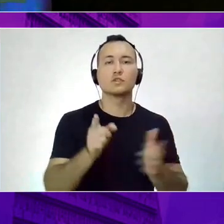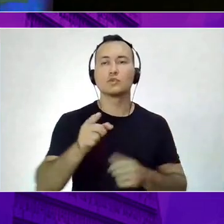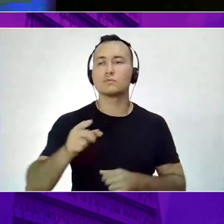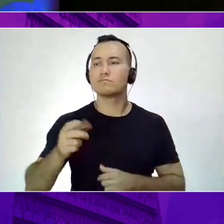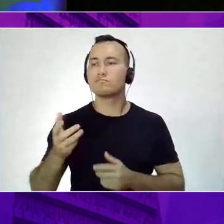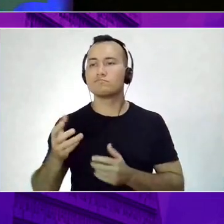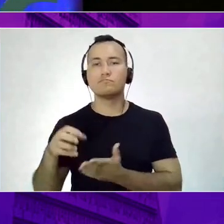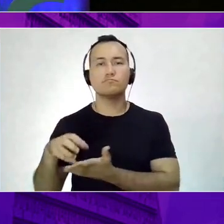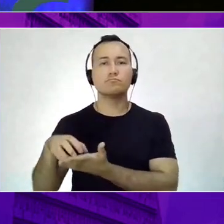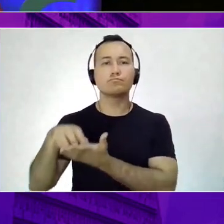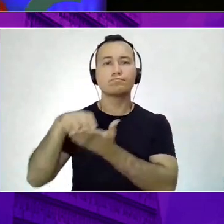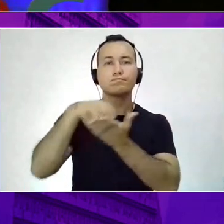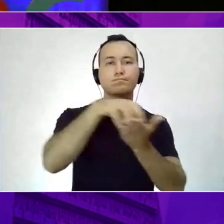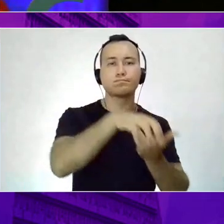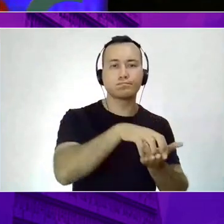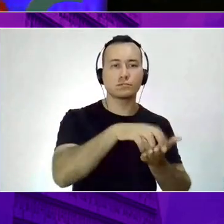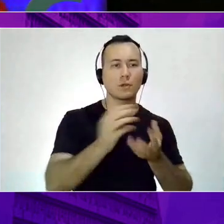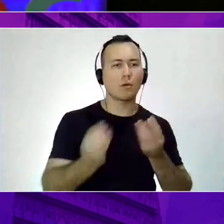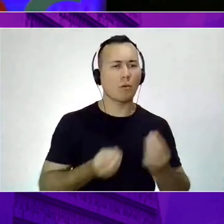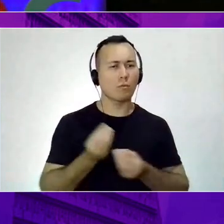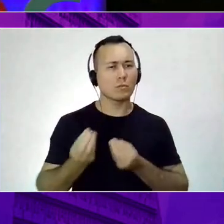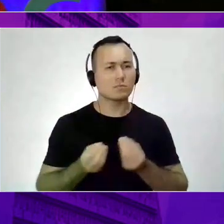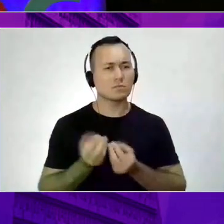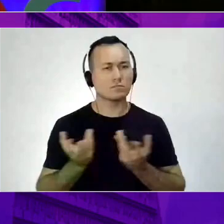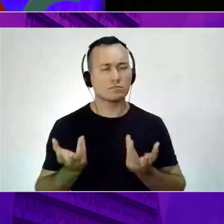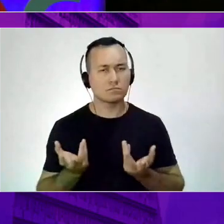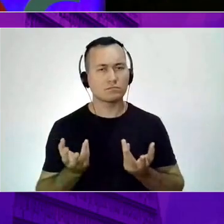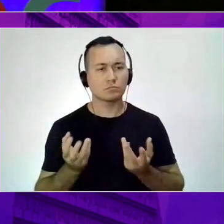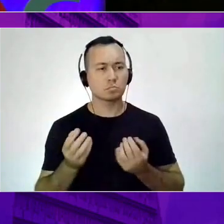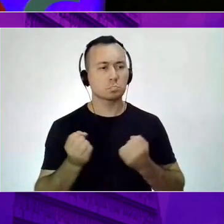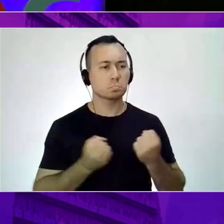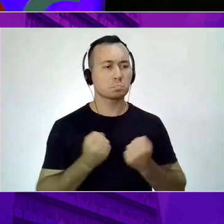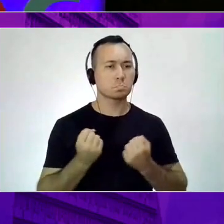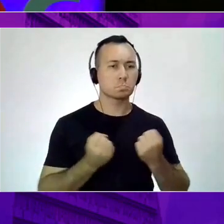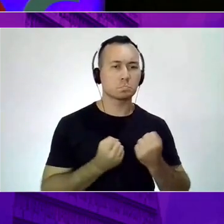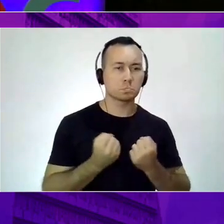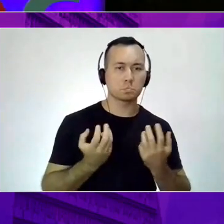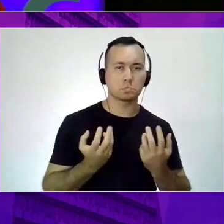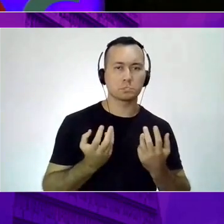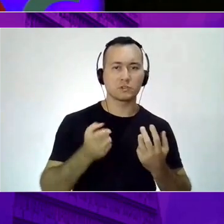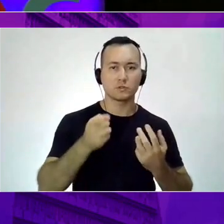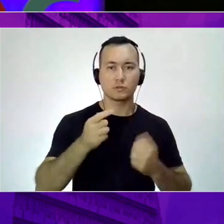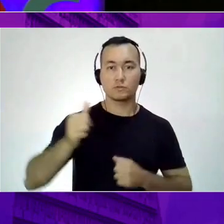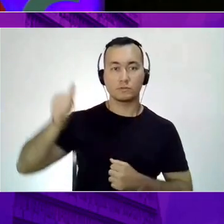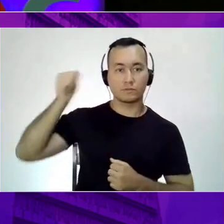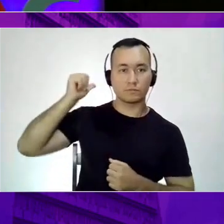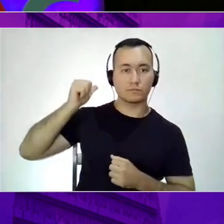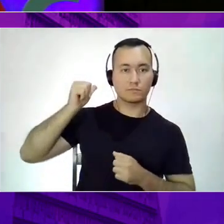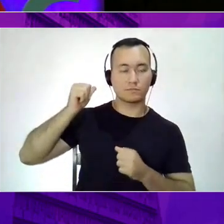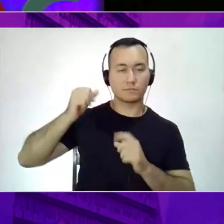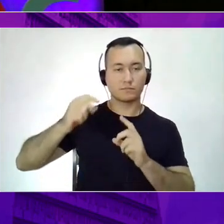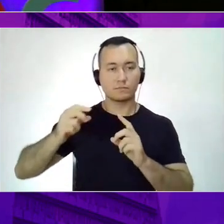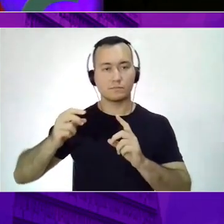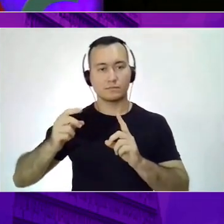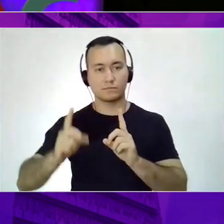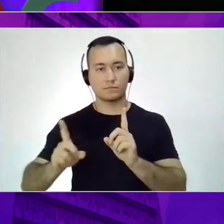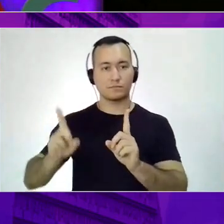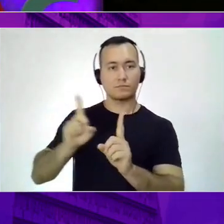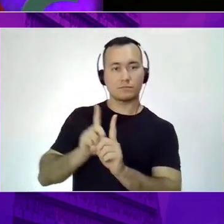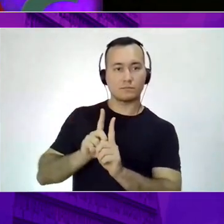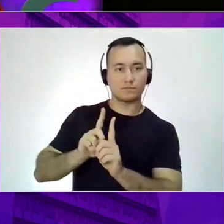dado. Você possivelmente usa um aplicativo para chegar aqui. Se não usou o aplicativo, teve que usar um mapa, por